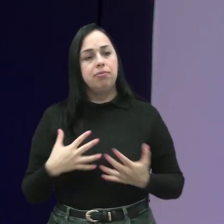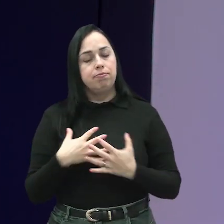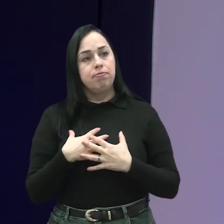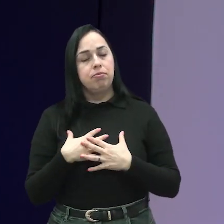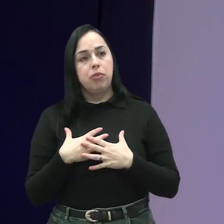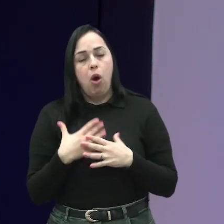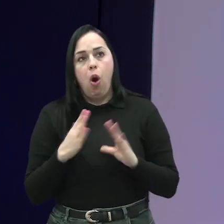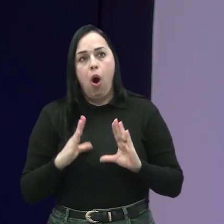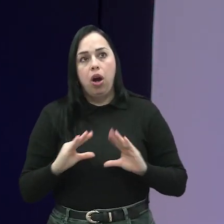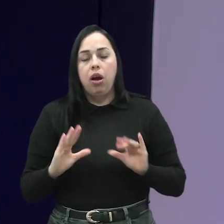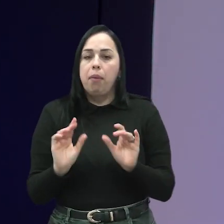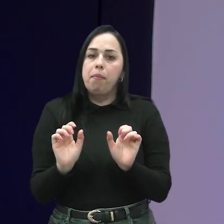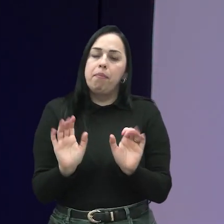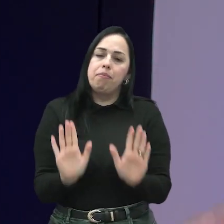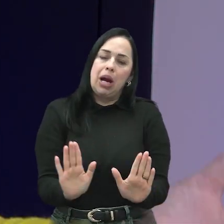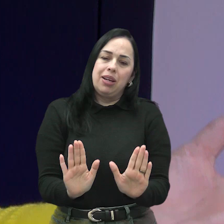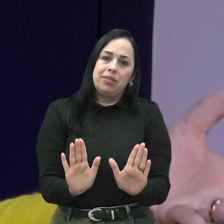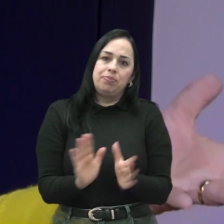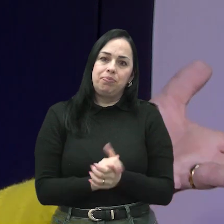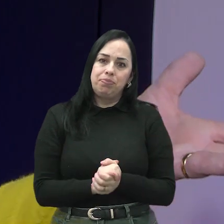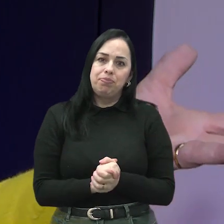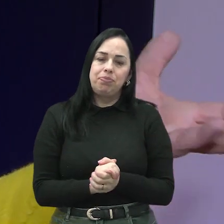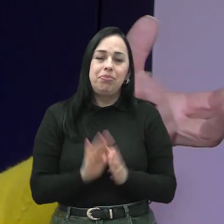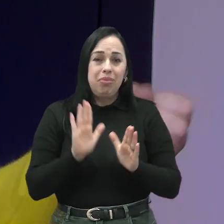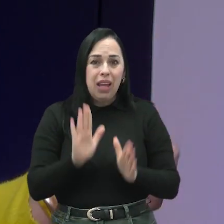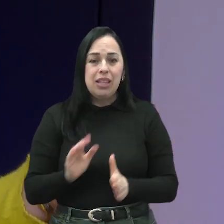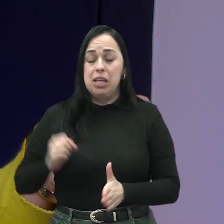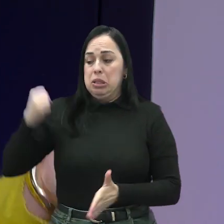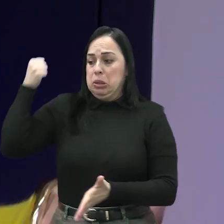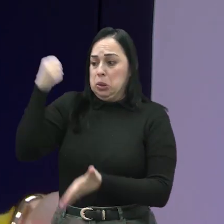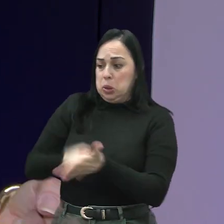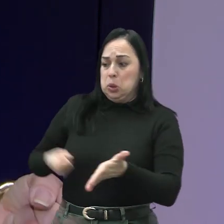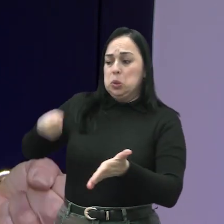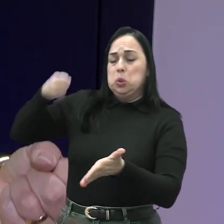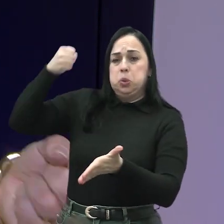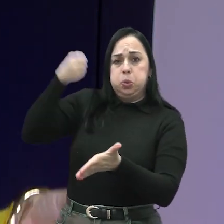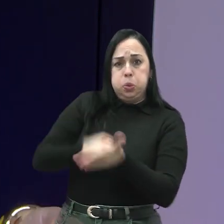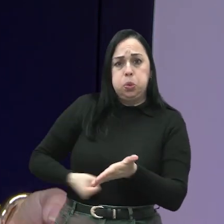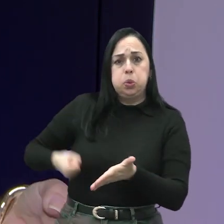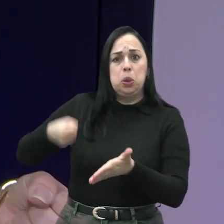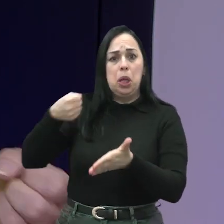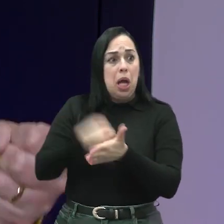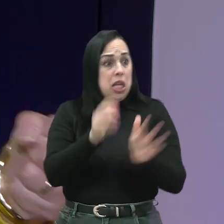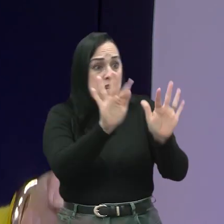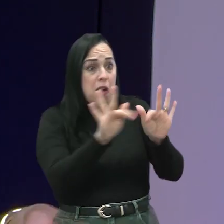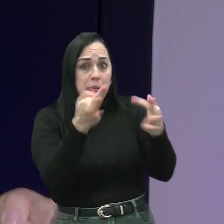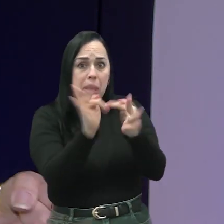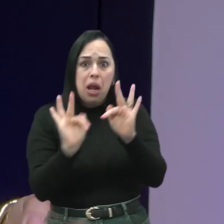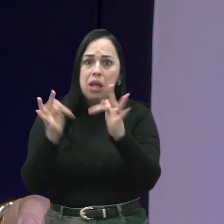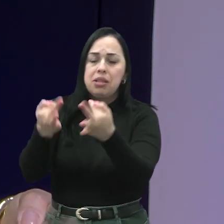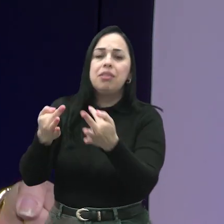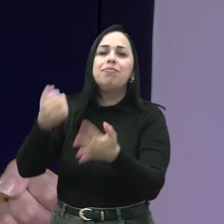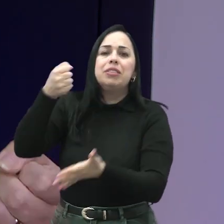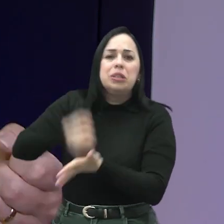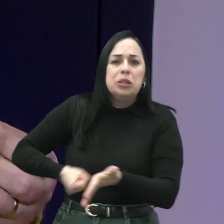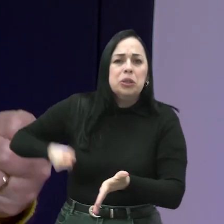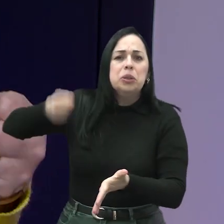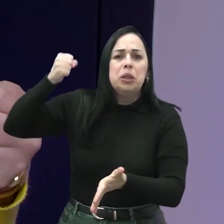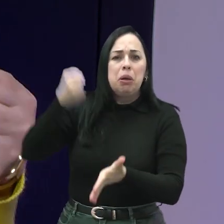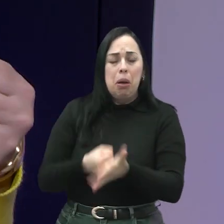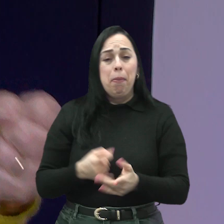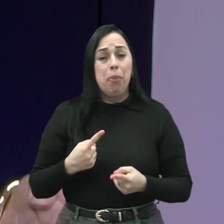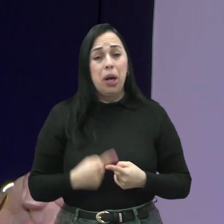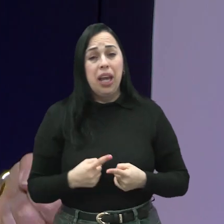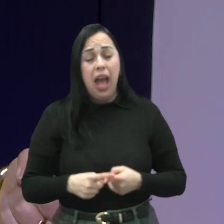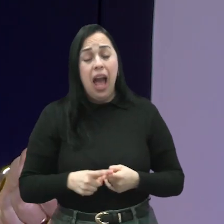Deus, isso me conforta. Mas a briga, essa luta que a gente tem, né, que essas mães estão, é porque